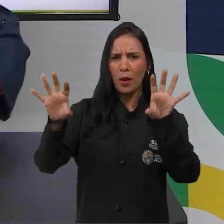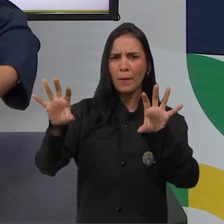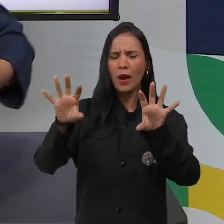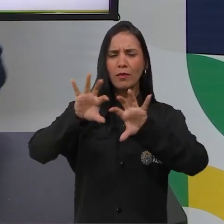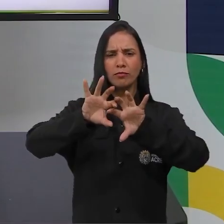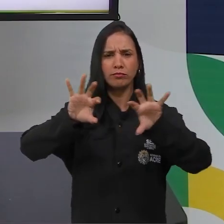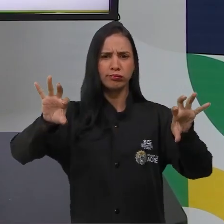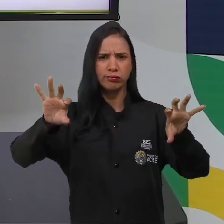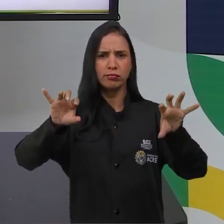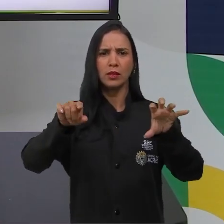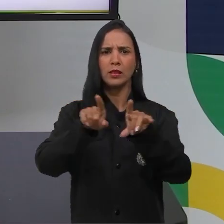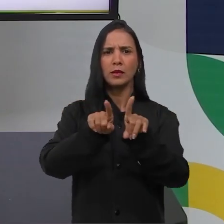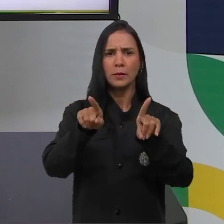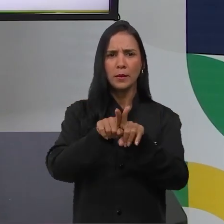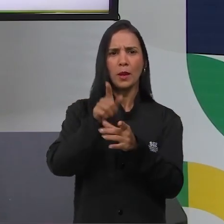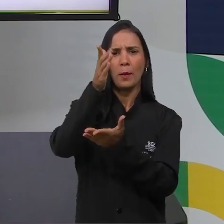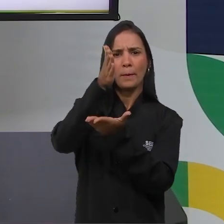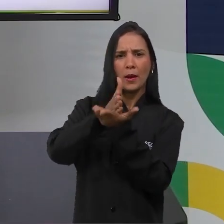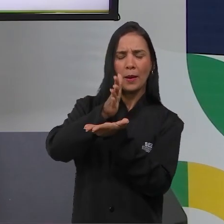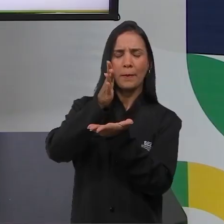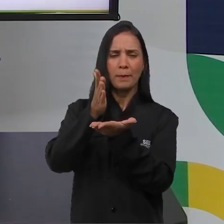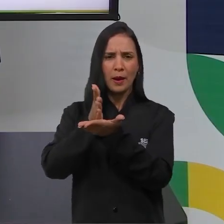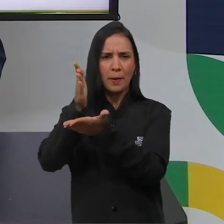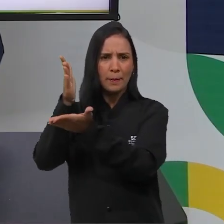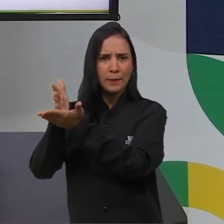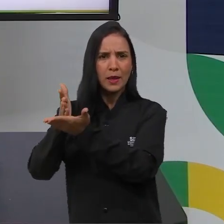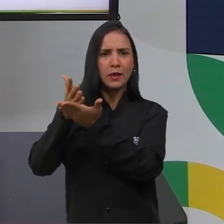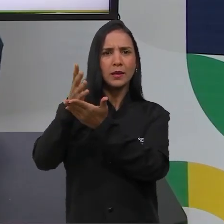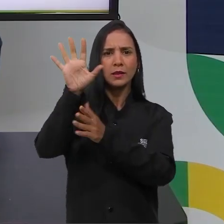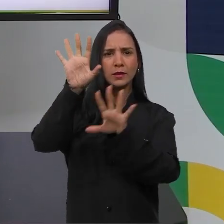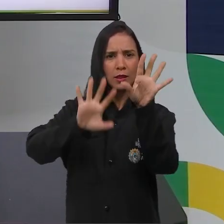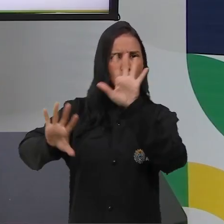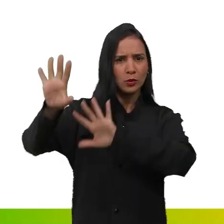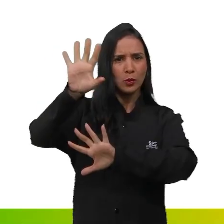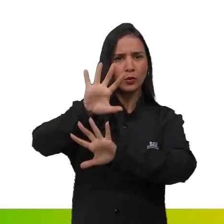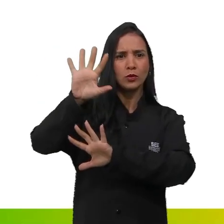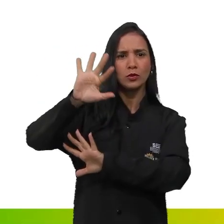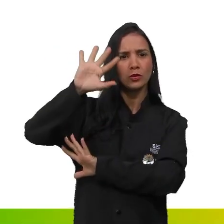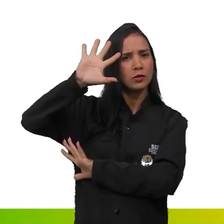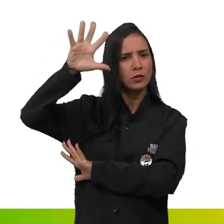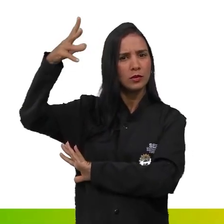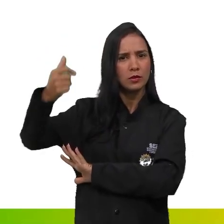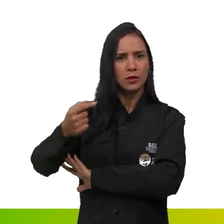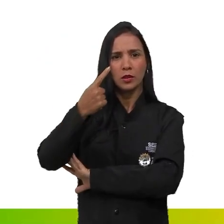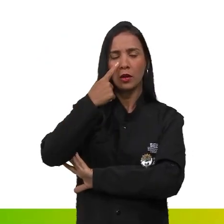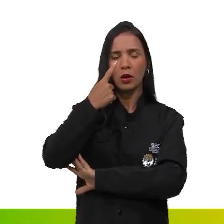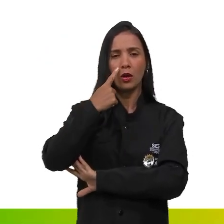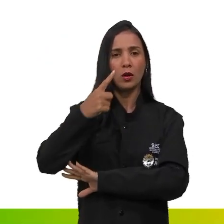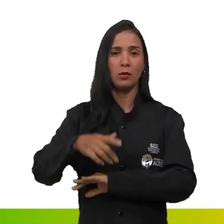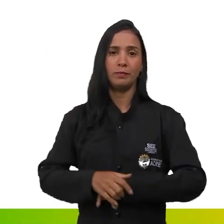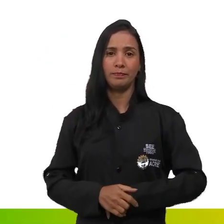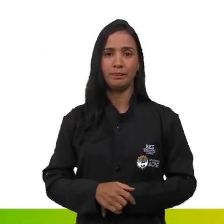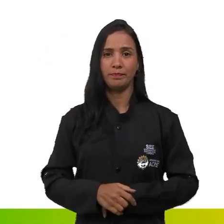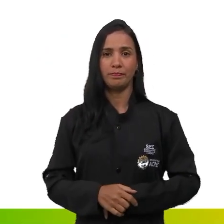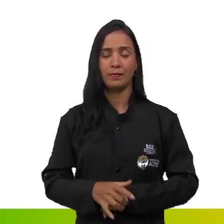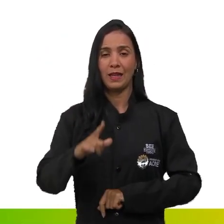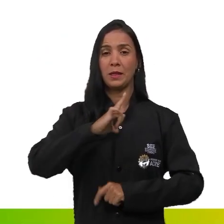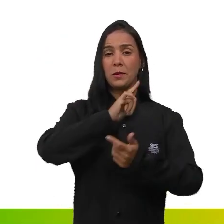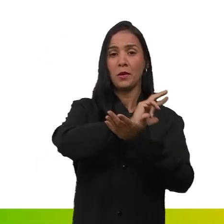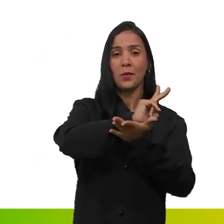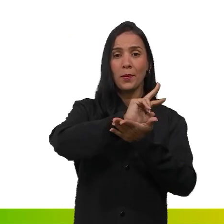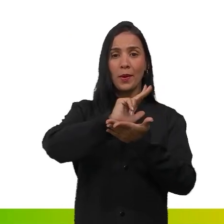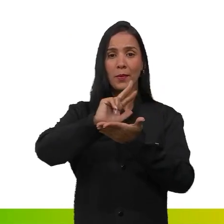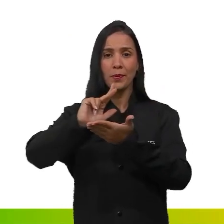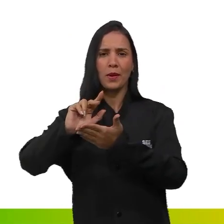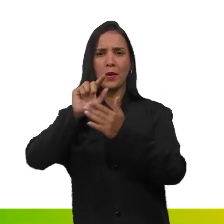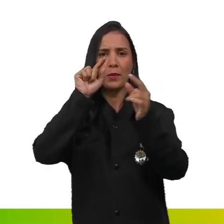que ocorreu essa divisão do continente africano. Vamos ao texto. É por esse motivo, entre tantos